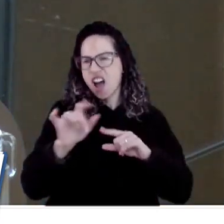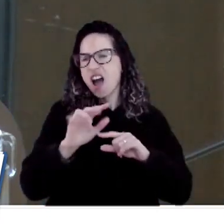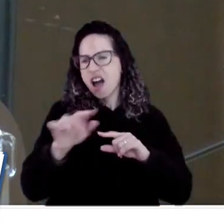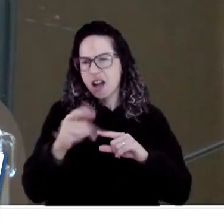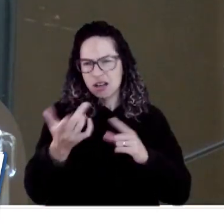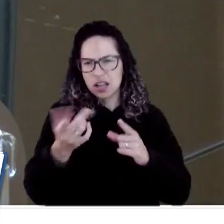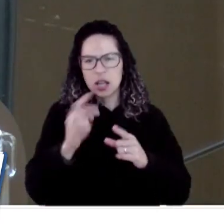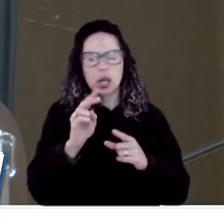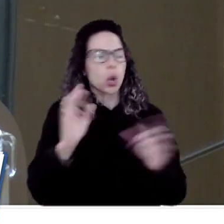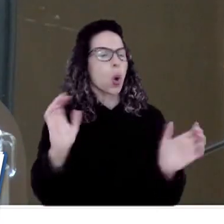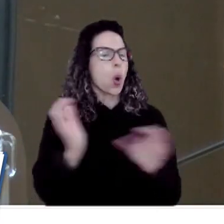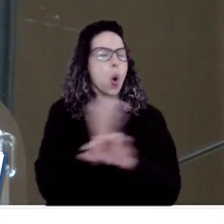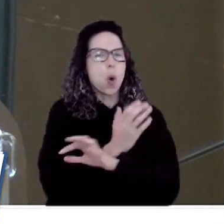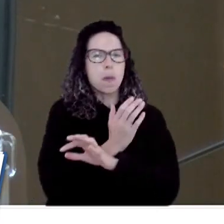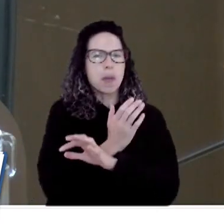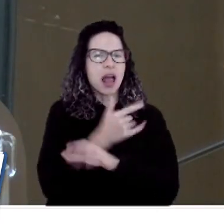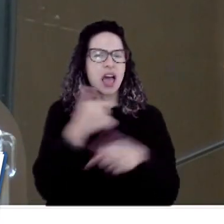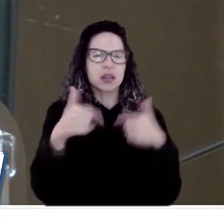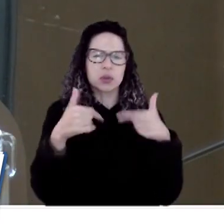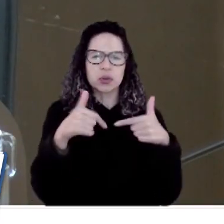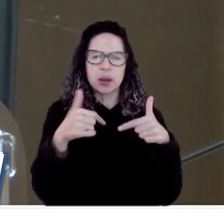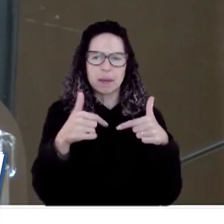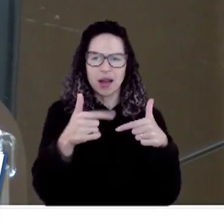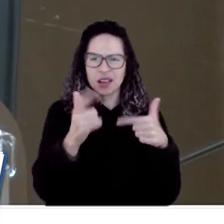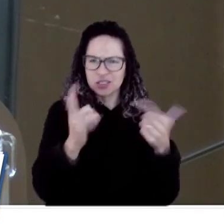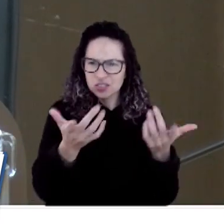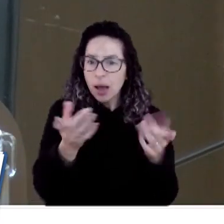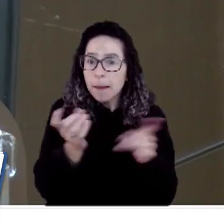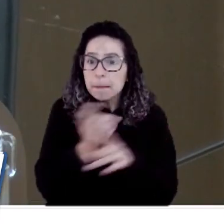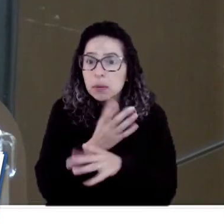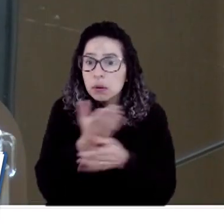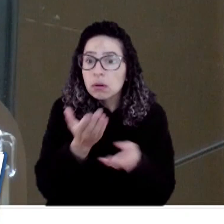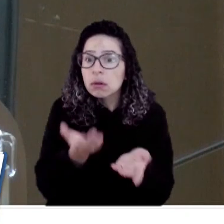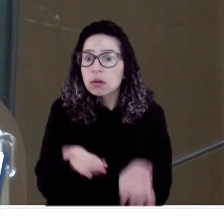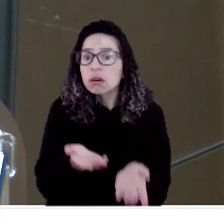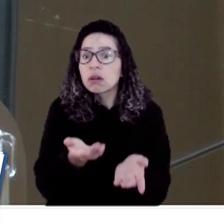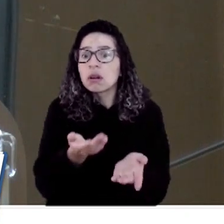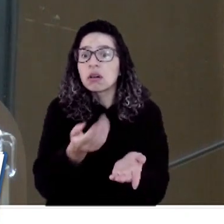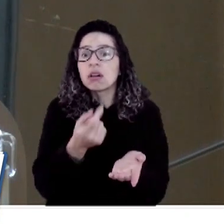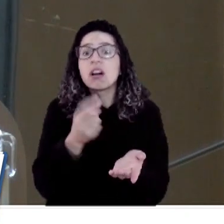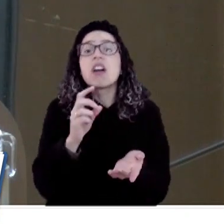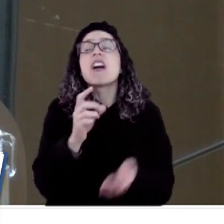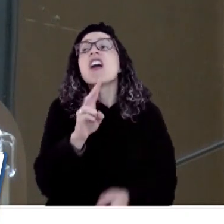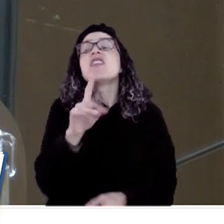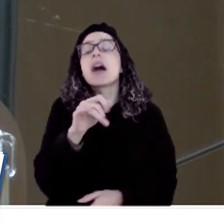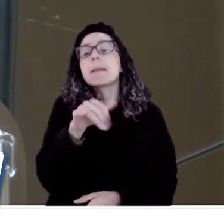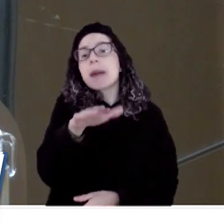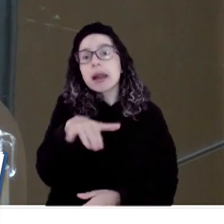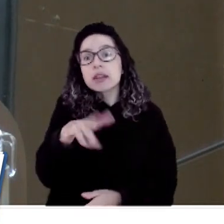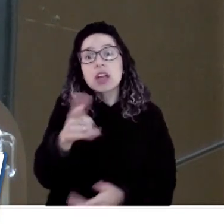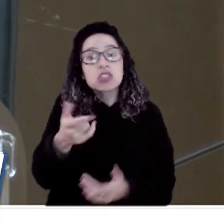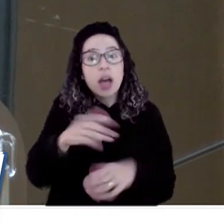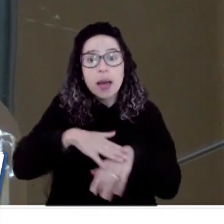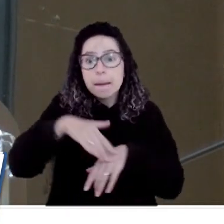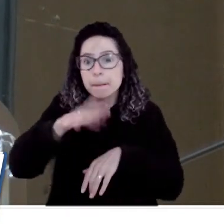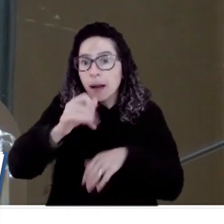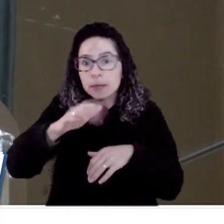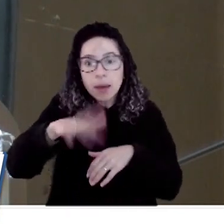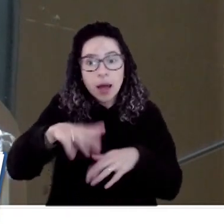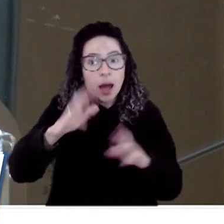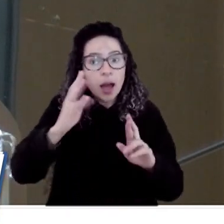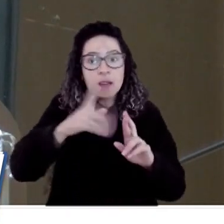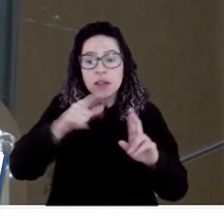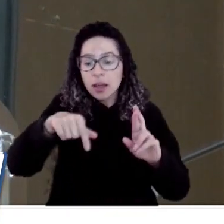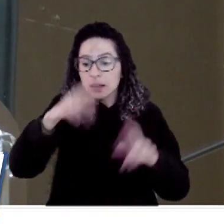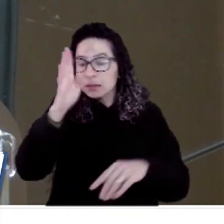universalizar um serviço que já está universalizado, ele quer baratear uma tarifa que já é a mais barata praticada no Brasil. Por